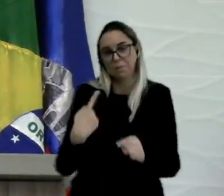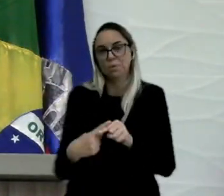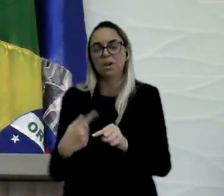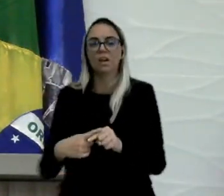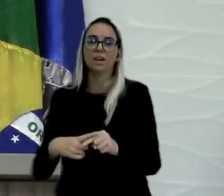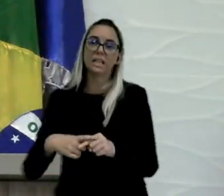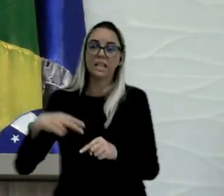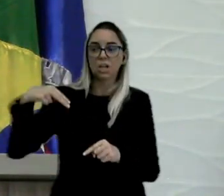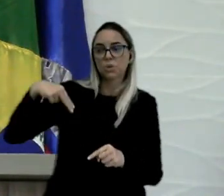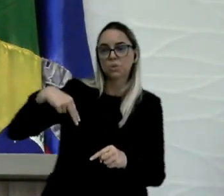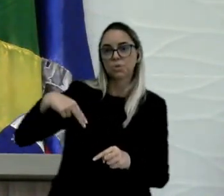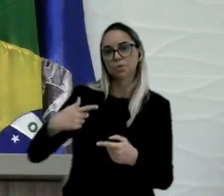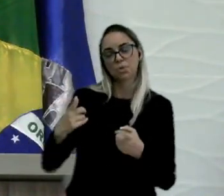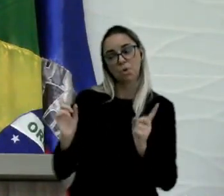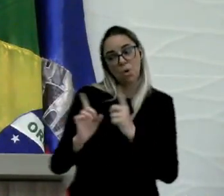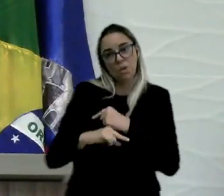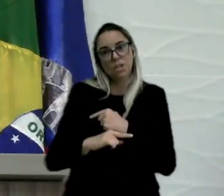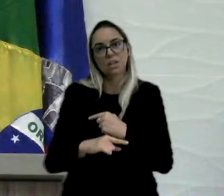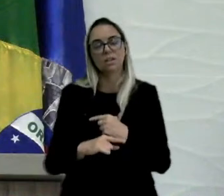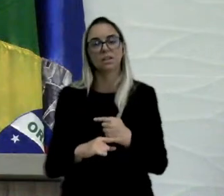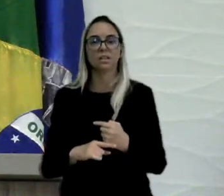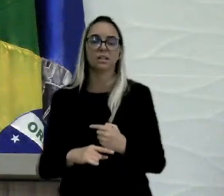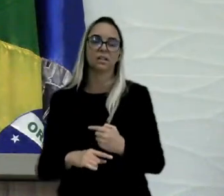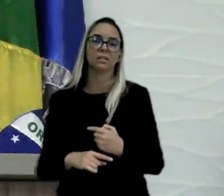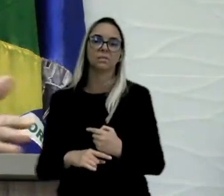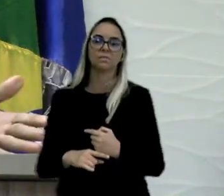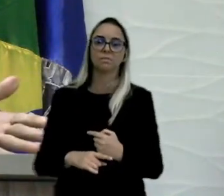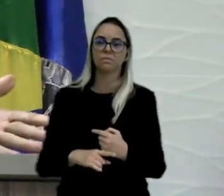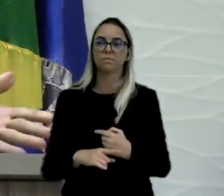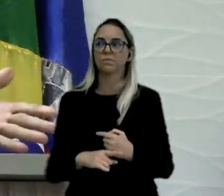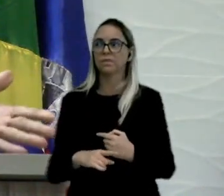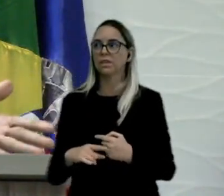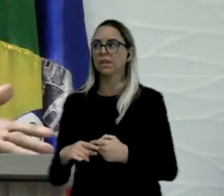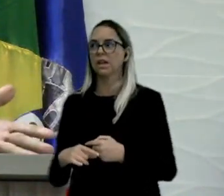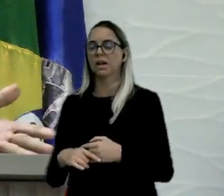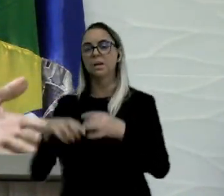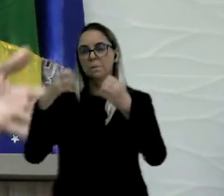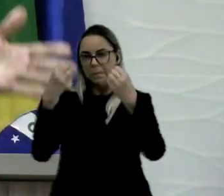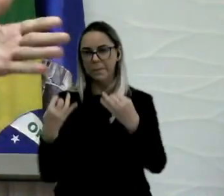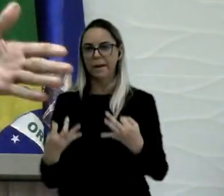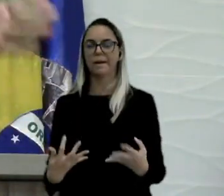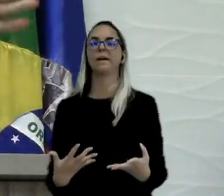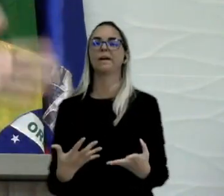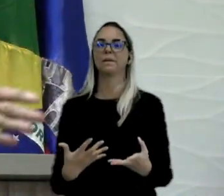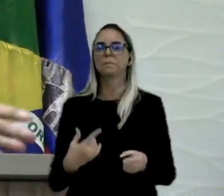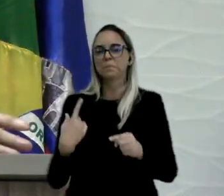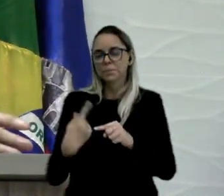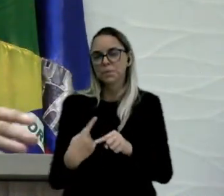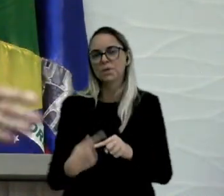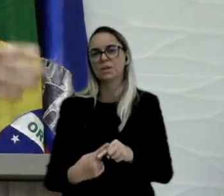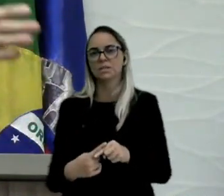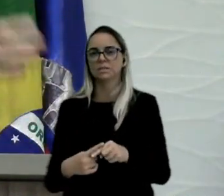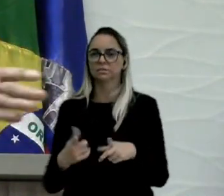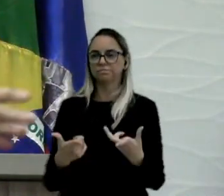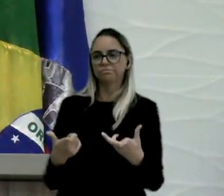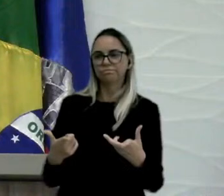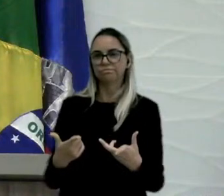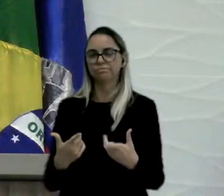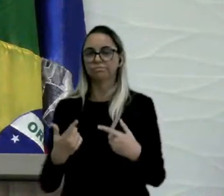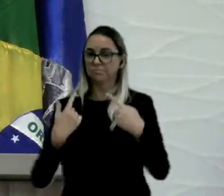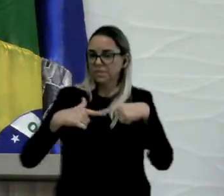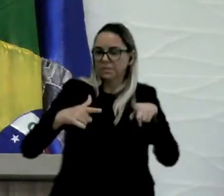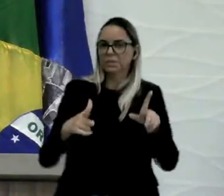vai ficar Contra esse mas vossa excelência tem que demonstrar a sua indignação e